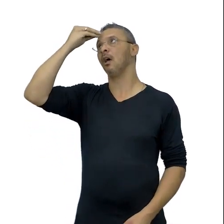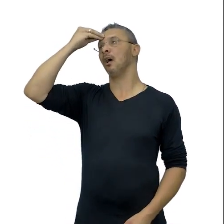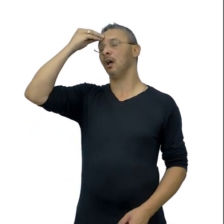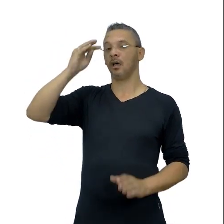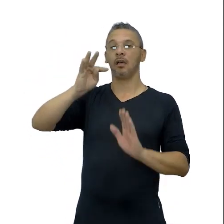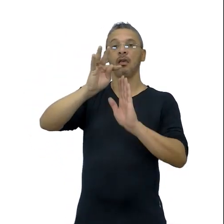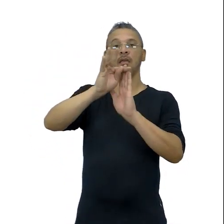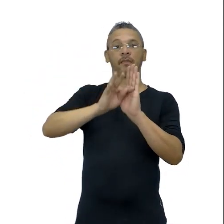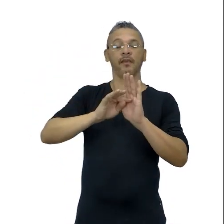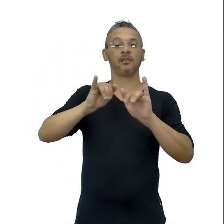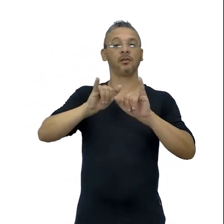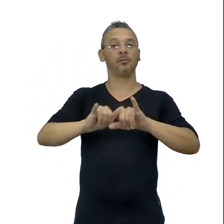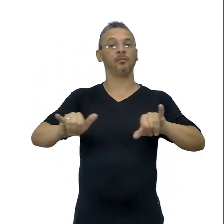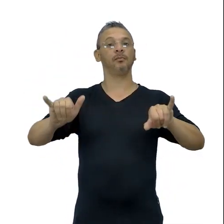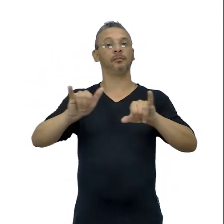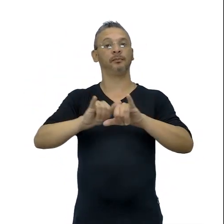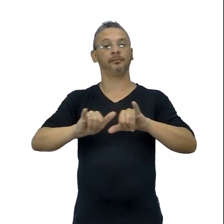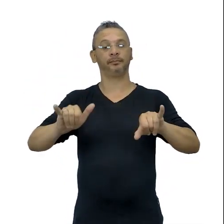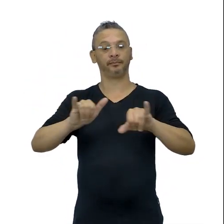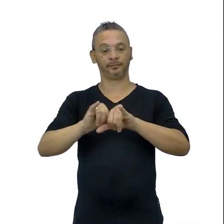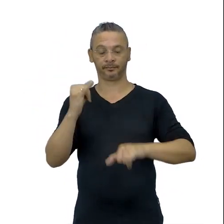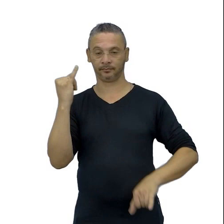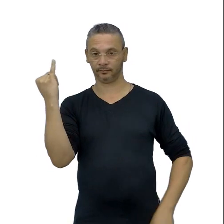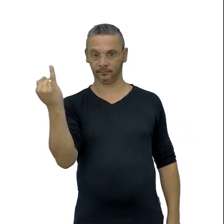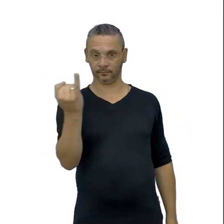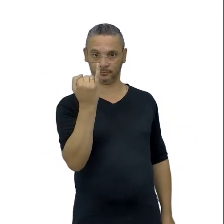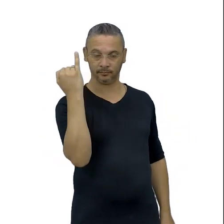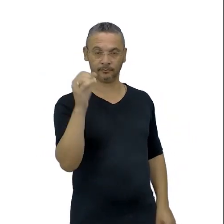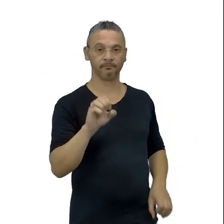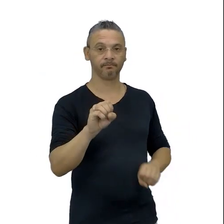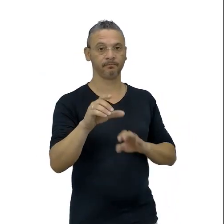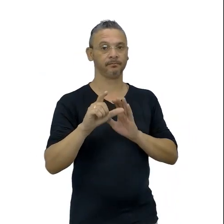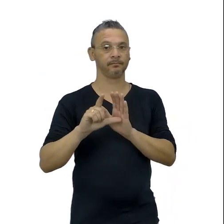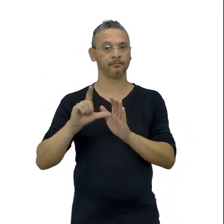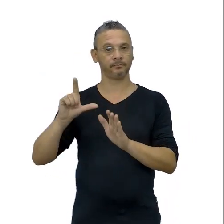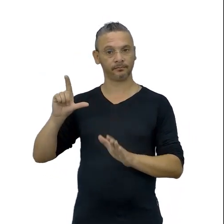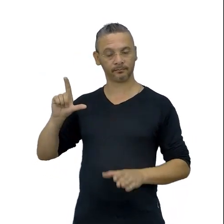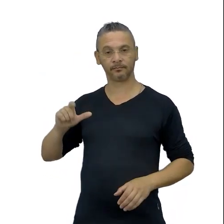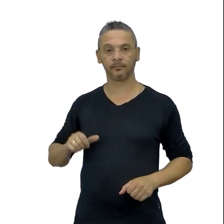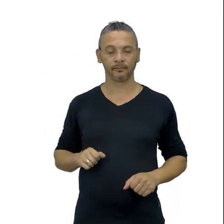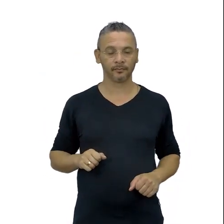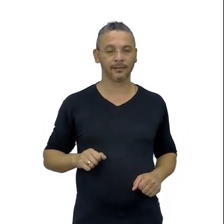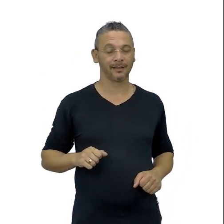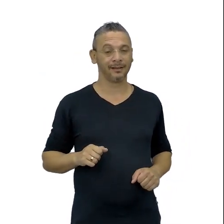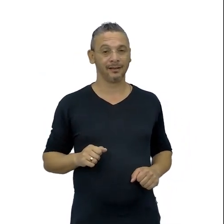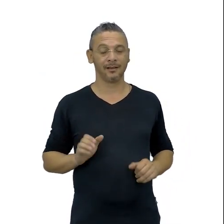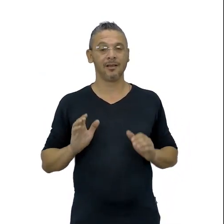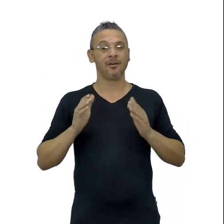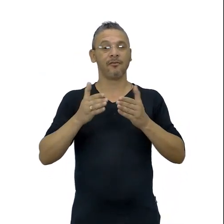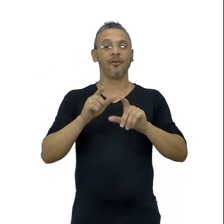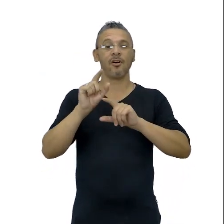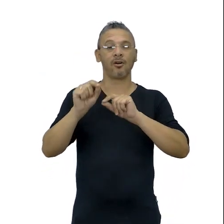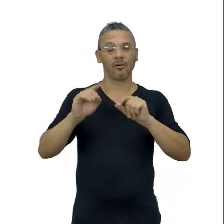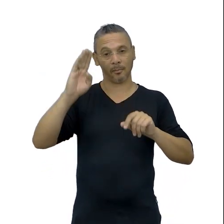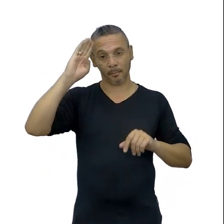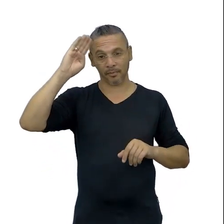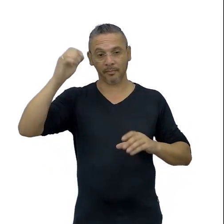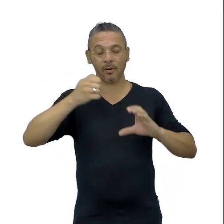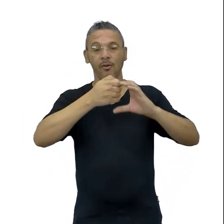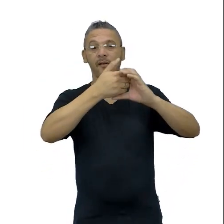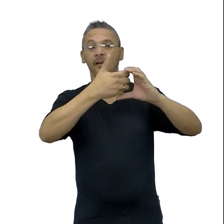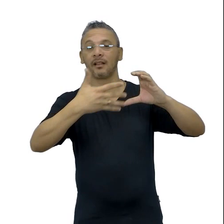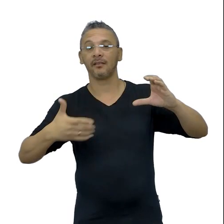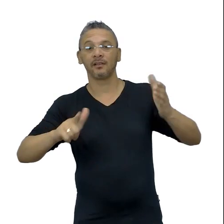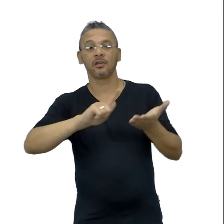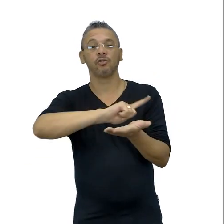texto publicitário que foi apresentado na aula anterior, tendo-se por enfoque as principais características do